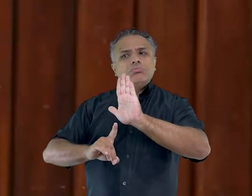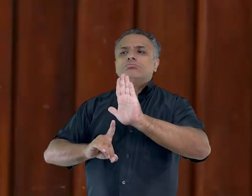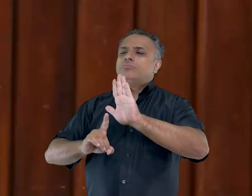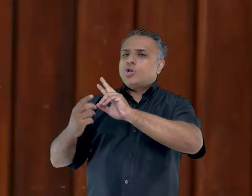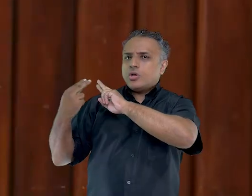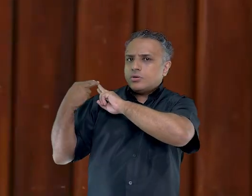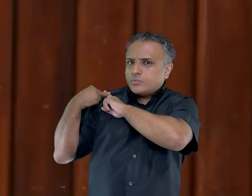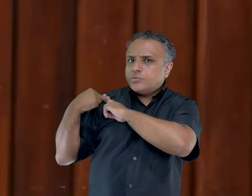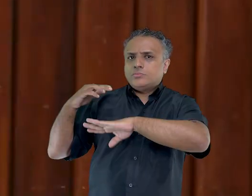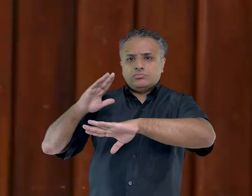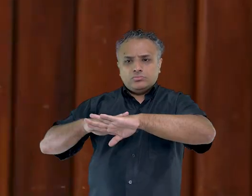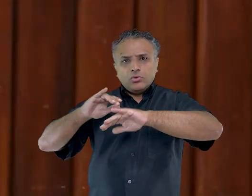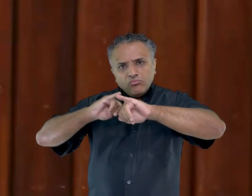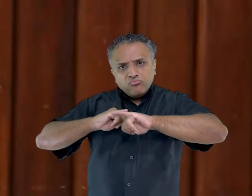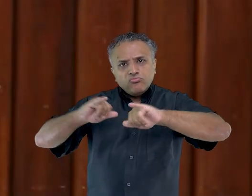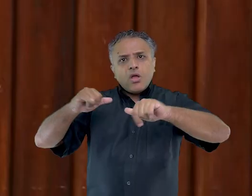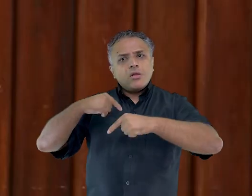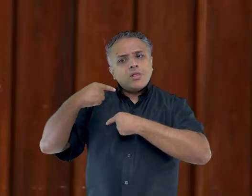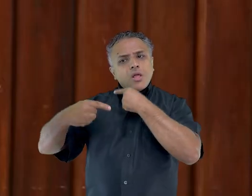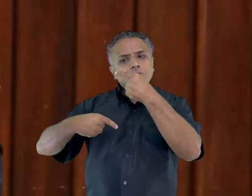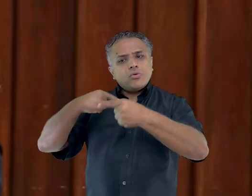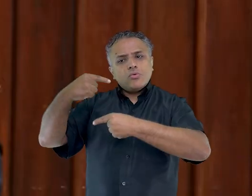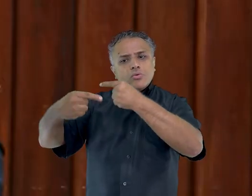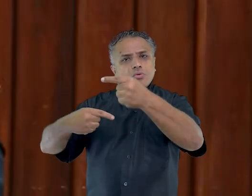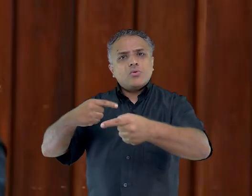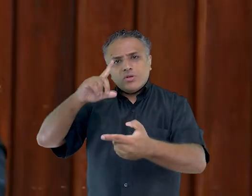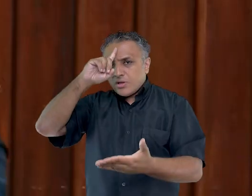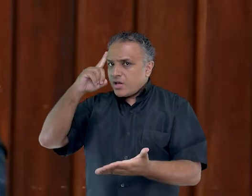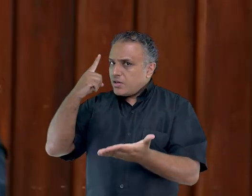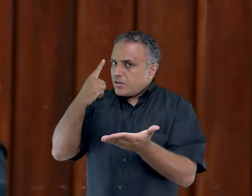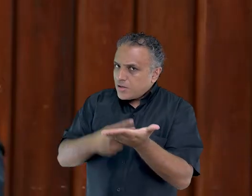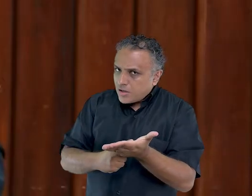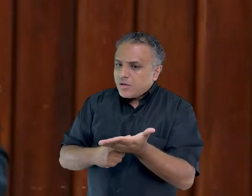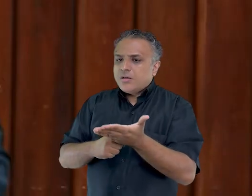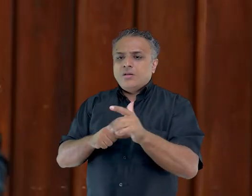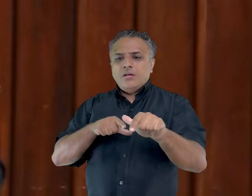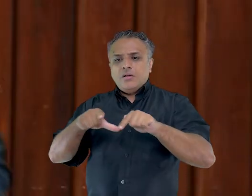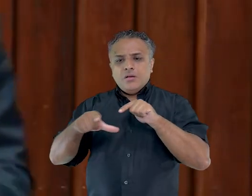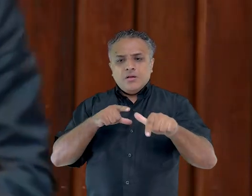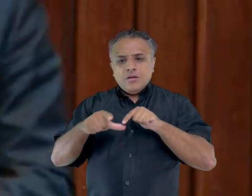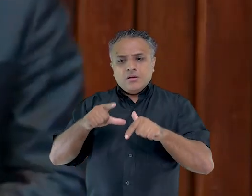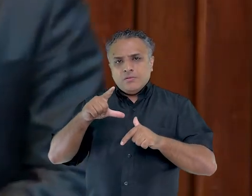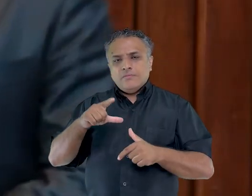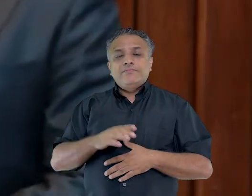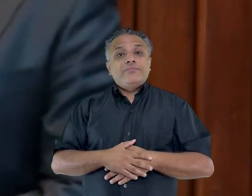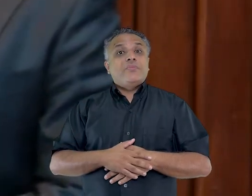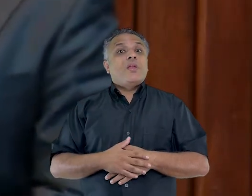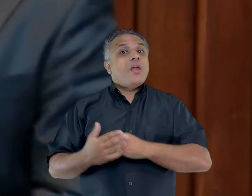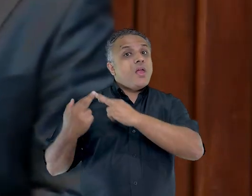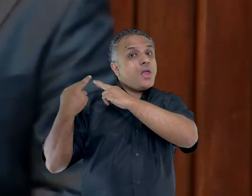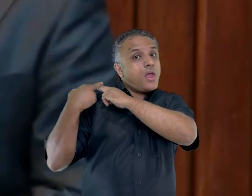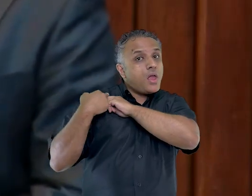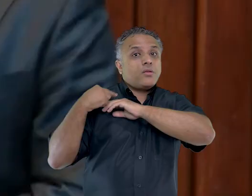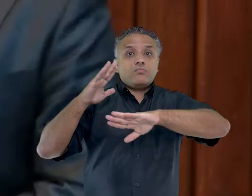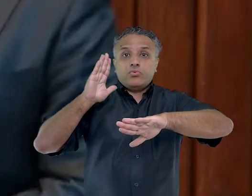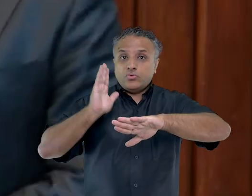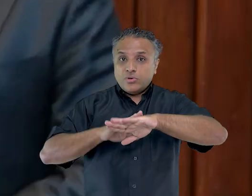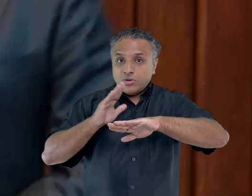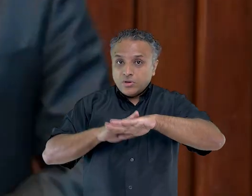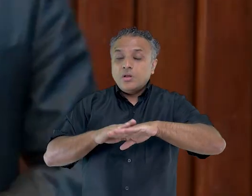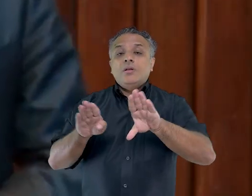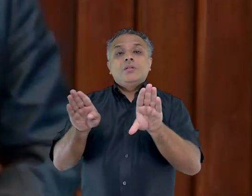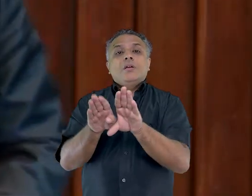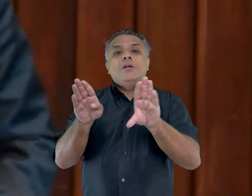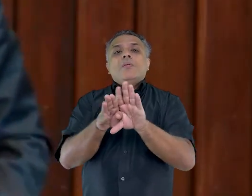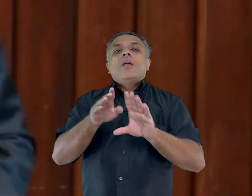responsabilidade nos efeitos e nas consequências das decisões que adotamos e tomamos, responsabilidade para